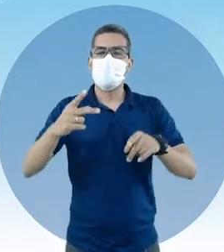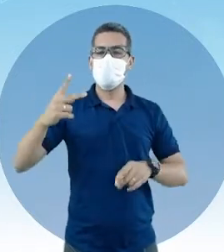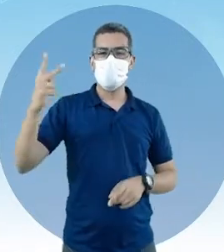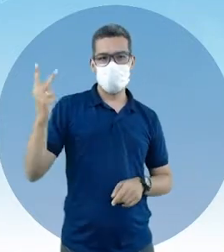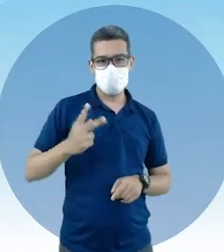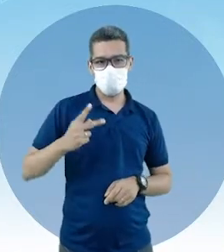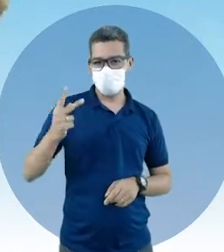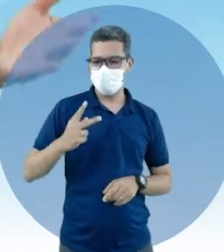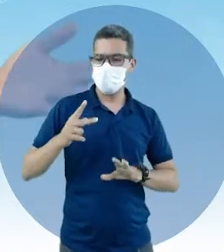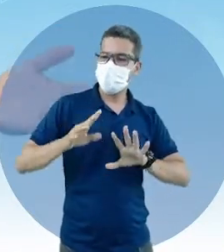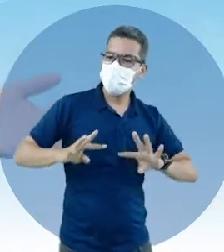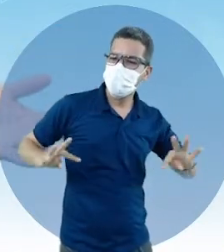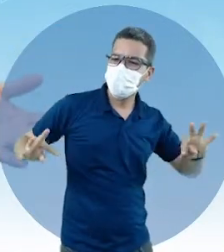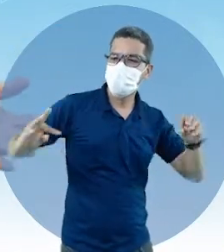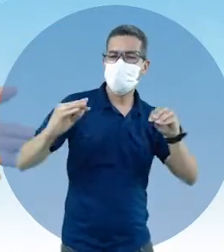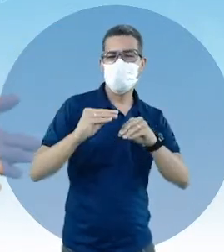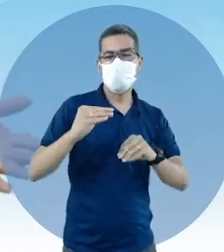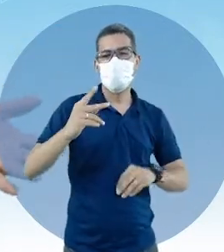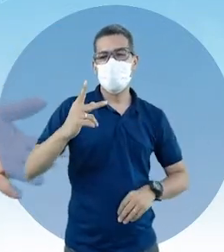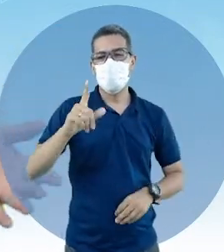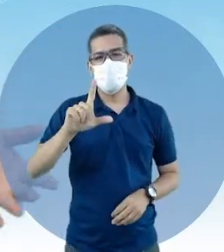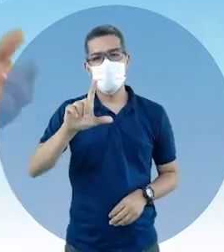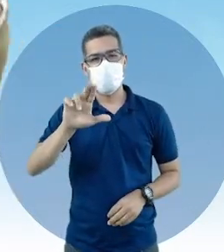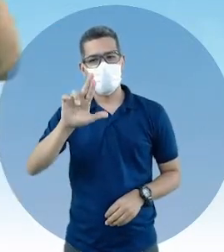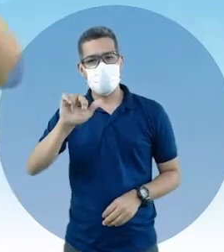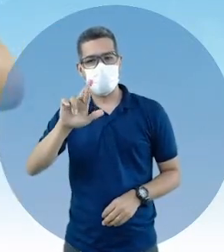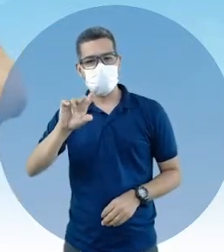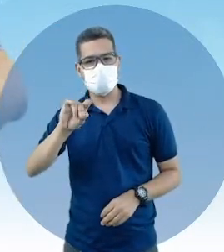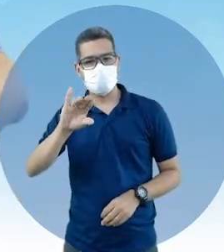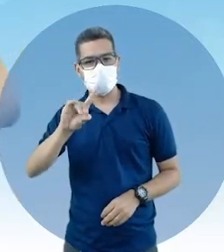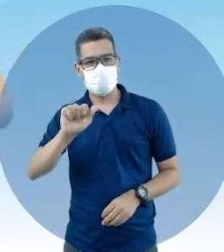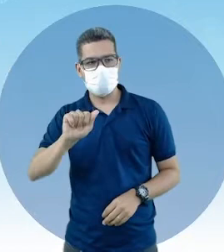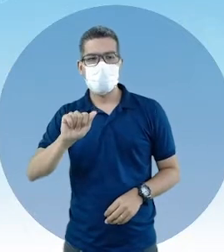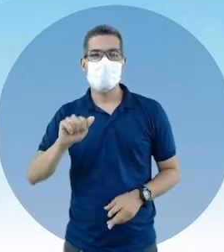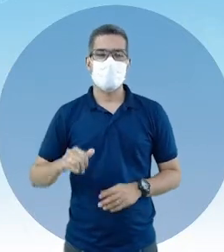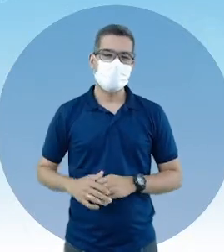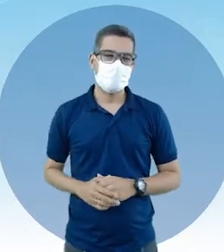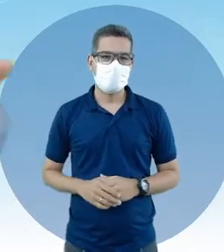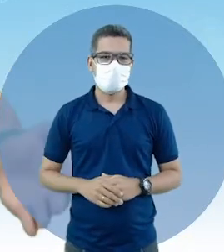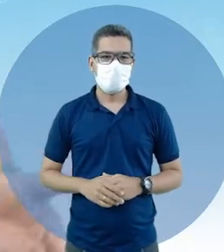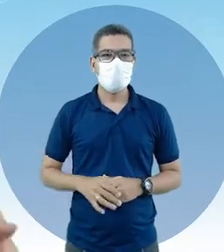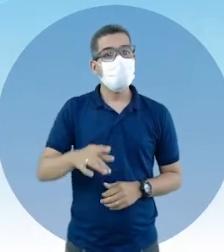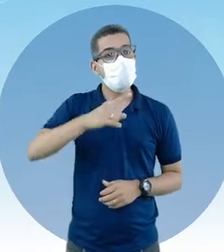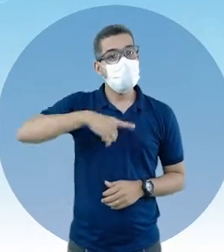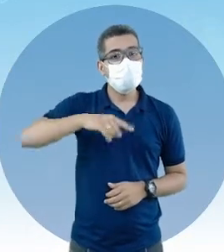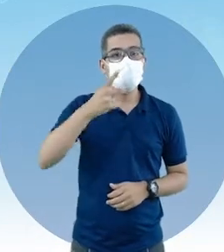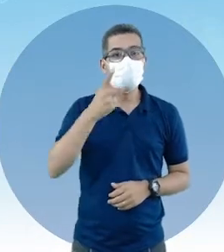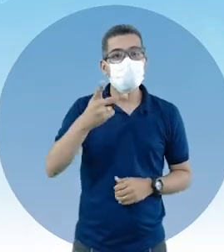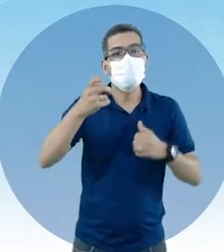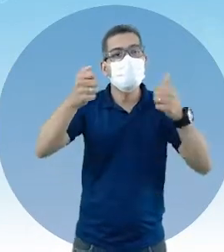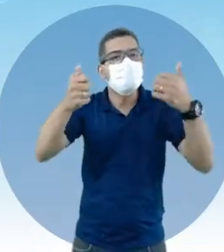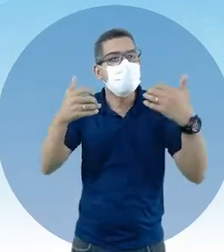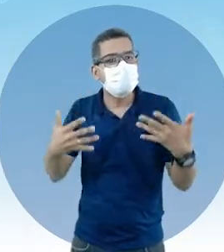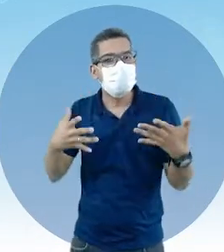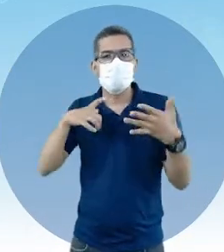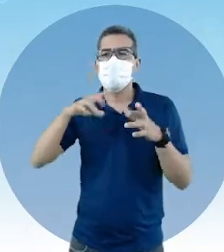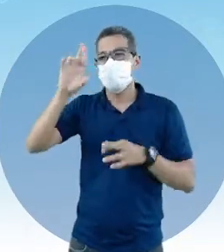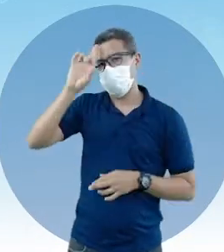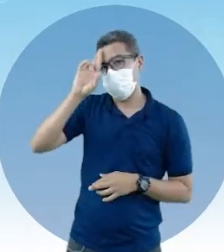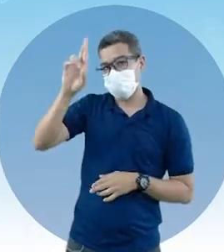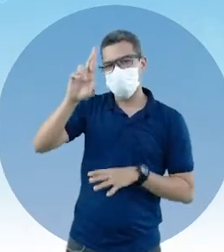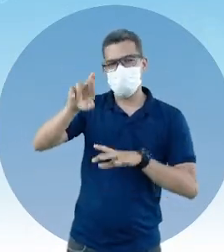pluralidade, a todas as tradições religiosas. Lembrem-se que nós falamos aqui de várias